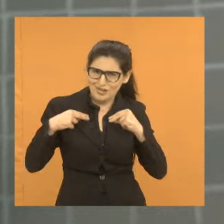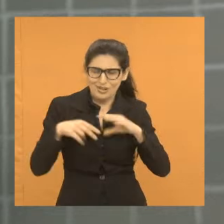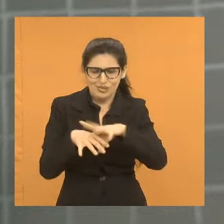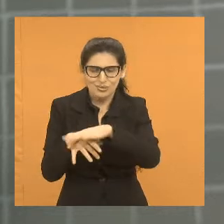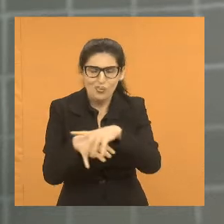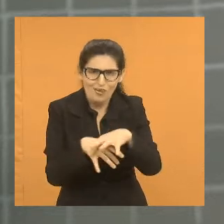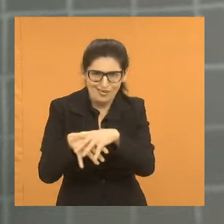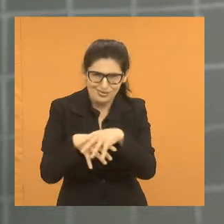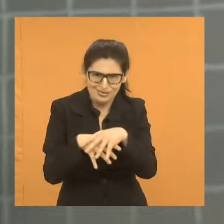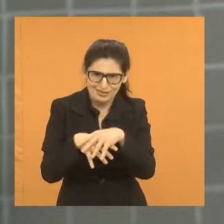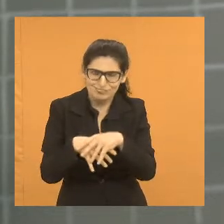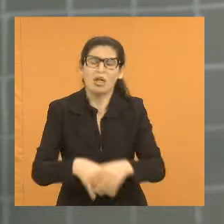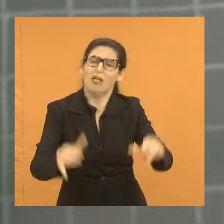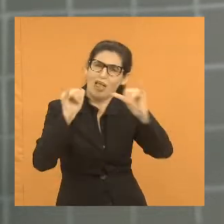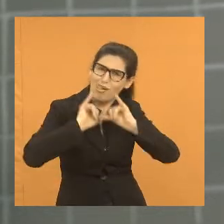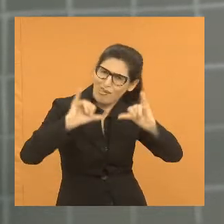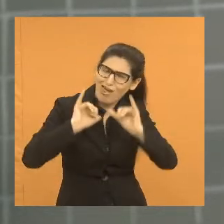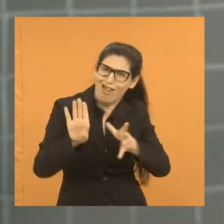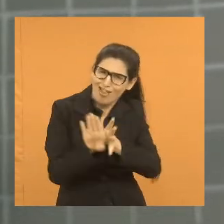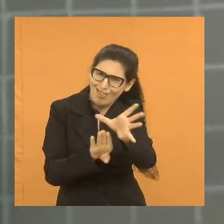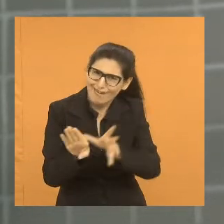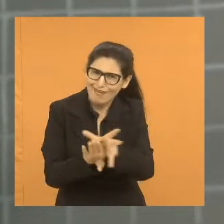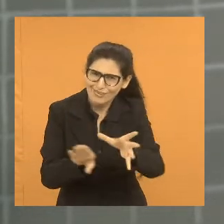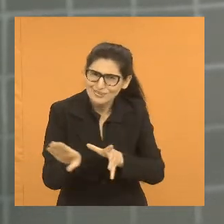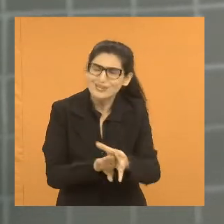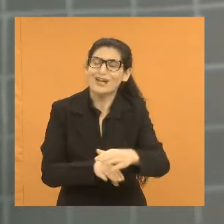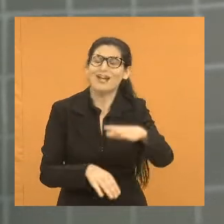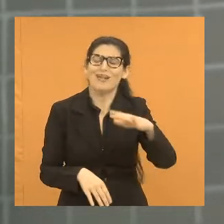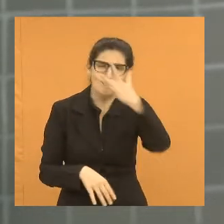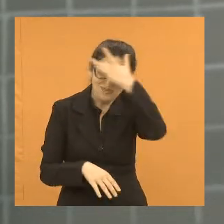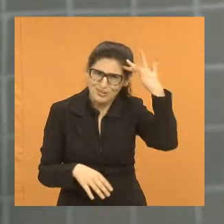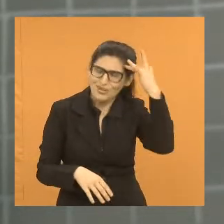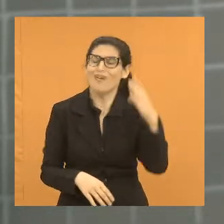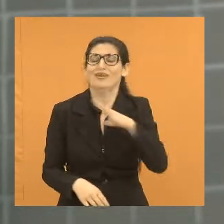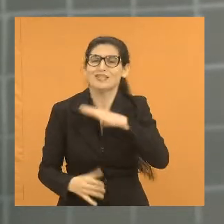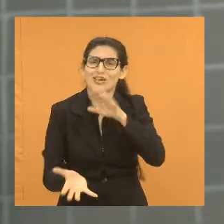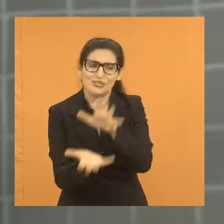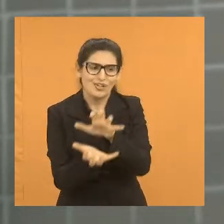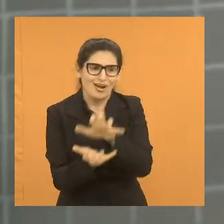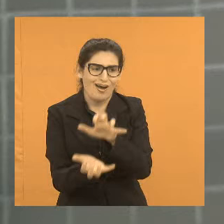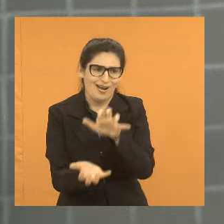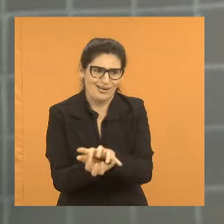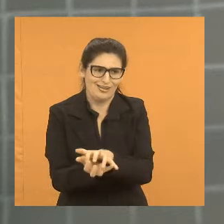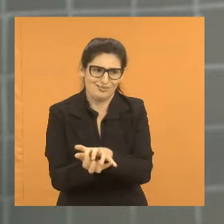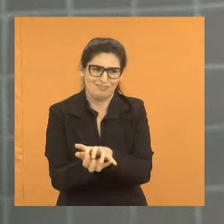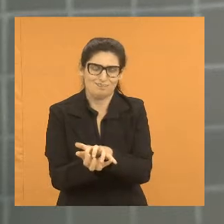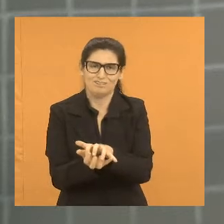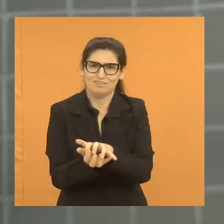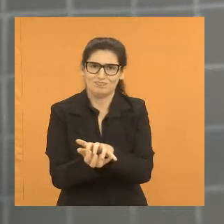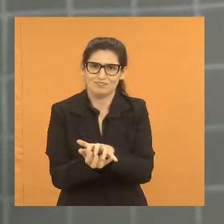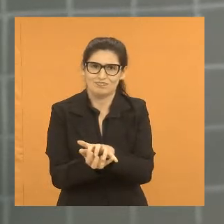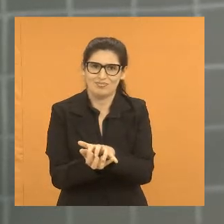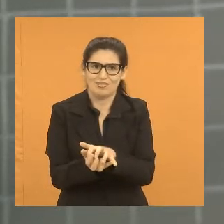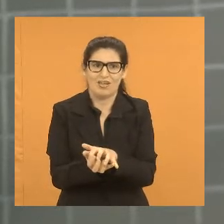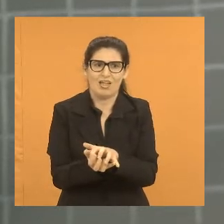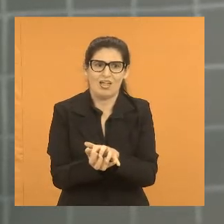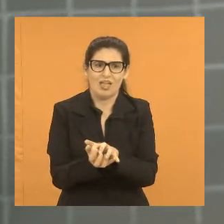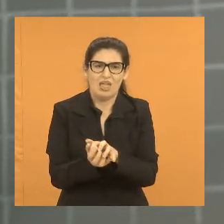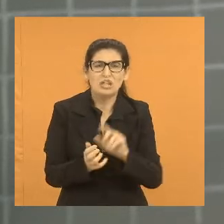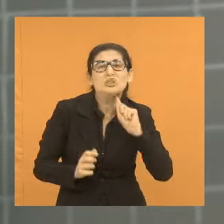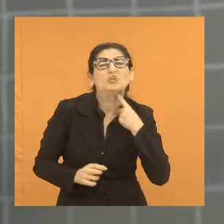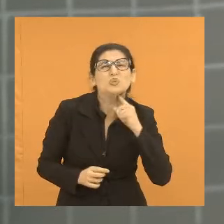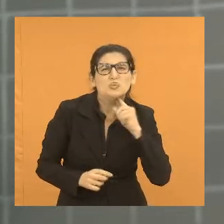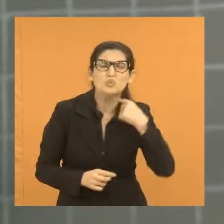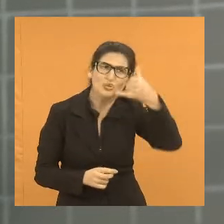Então, fica aqui o recado para a população de Jacareí: não esmorecer, manter o